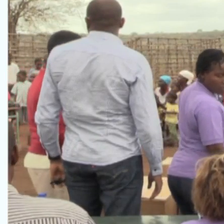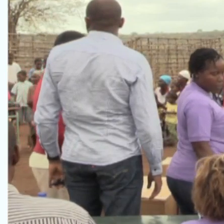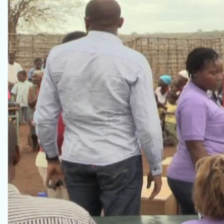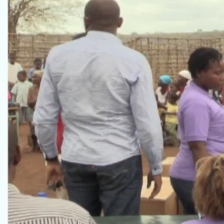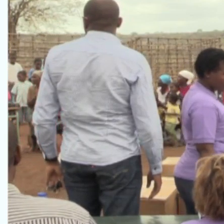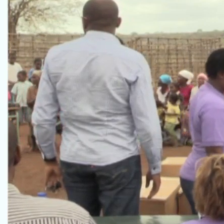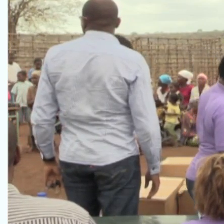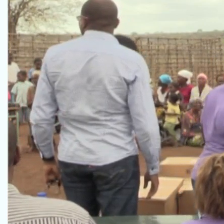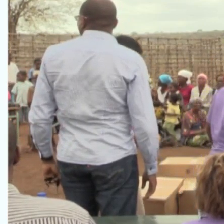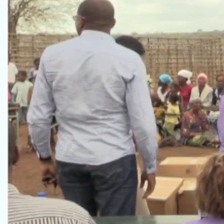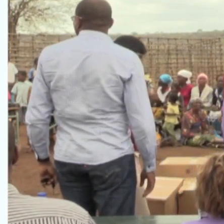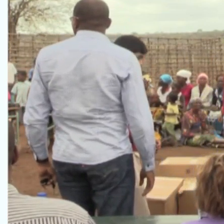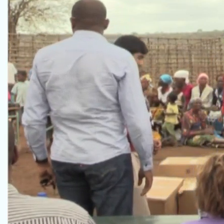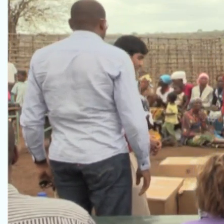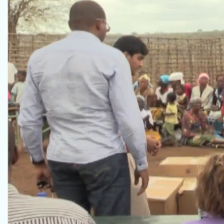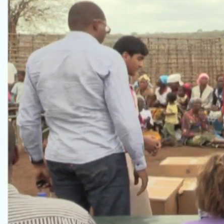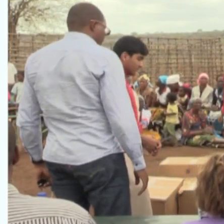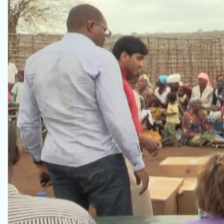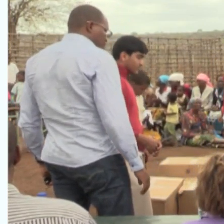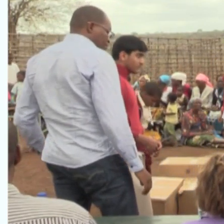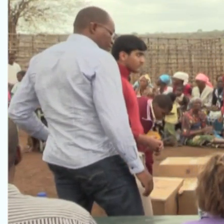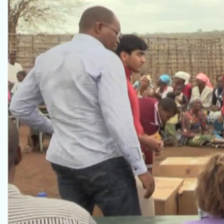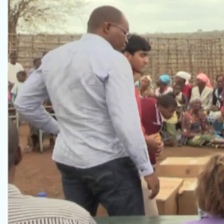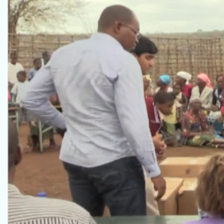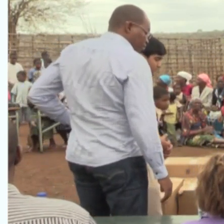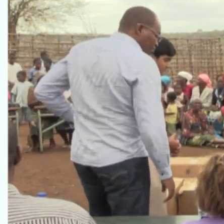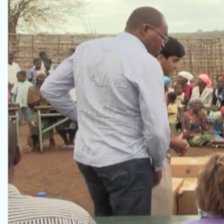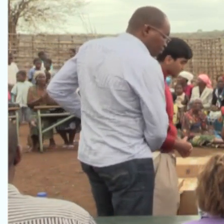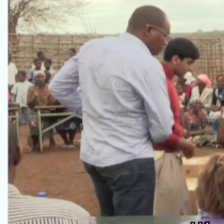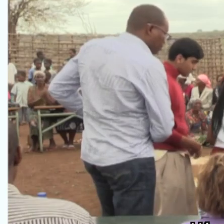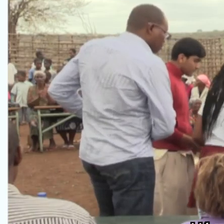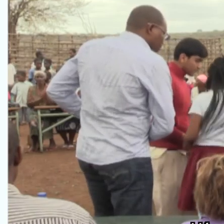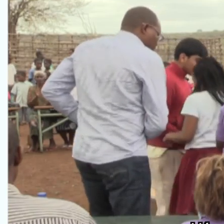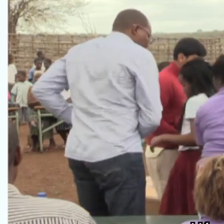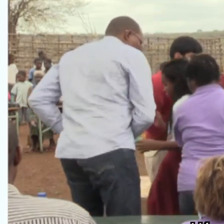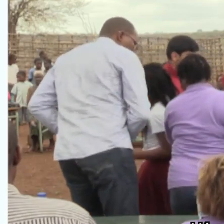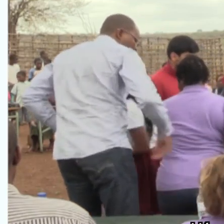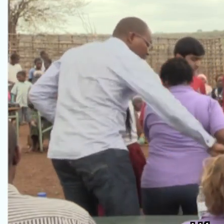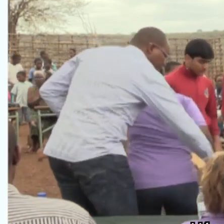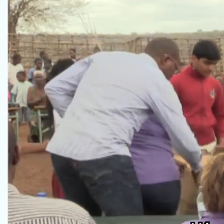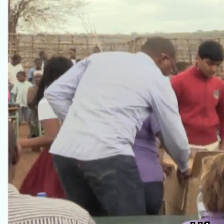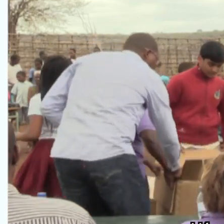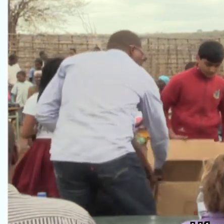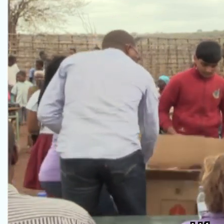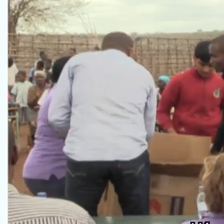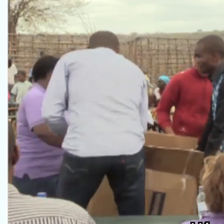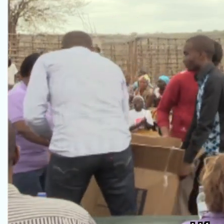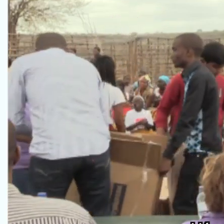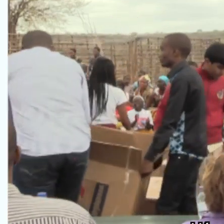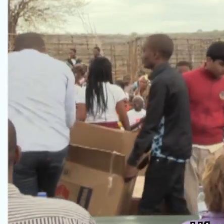produtos diversos, nomeadamente alimentos e roupa. Há muito sofrimento nesta localidade,